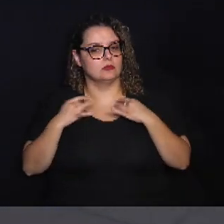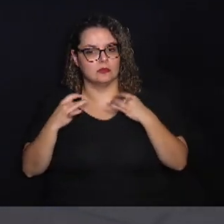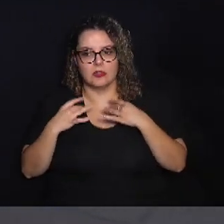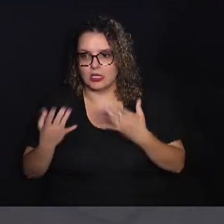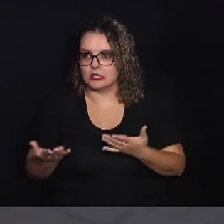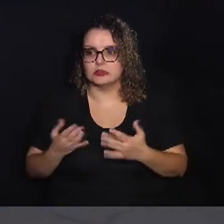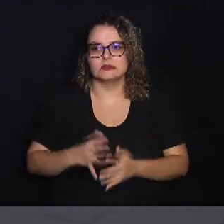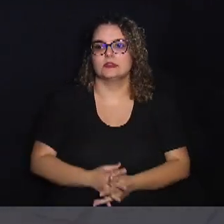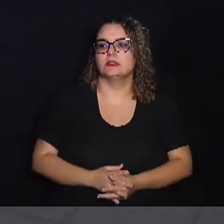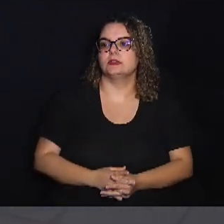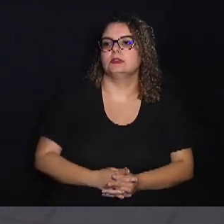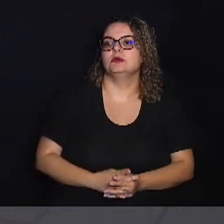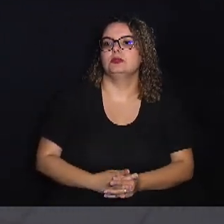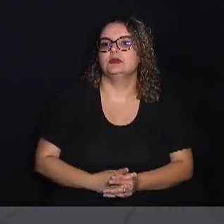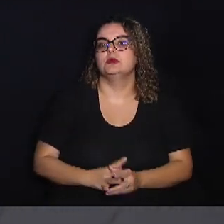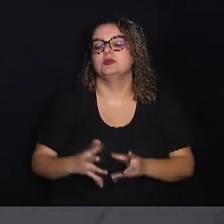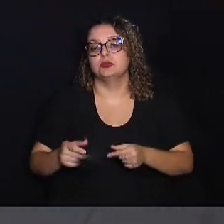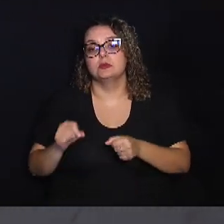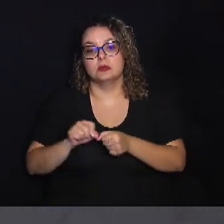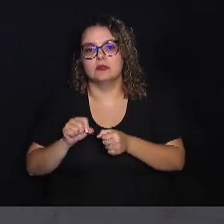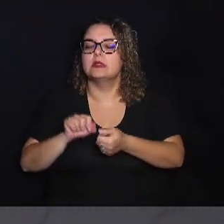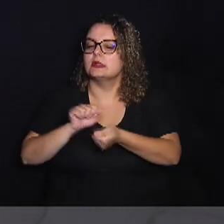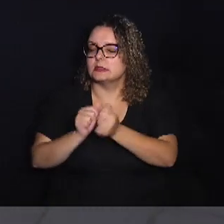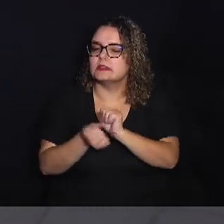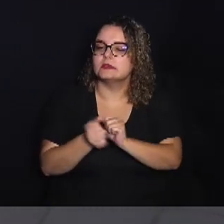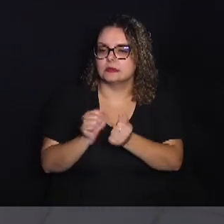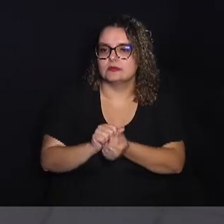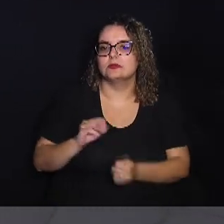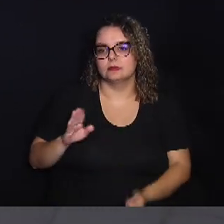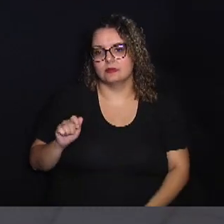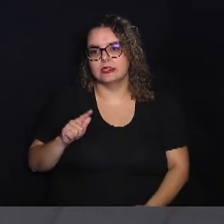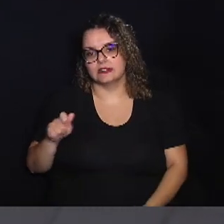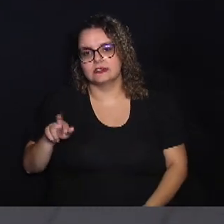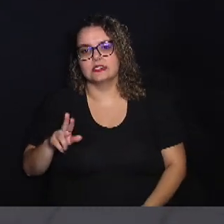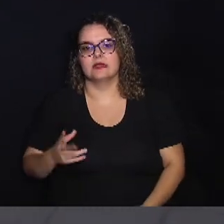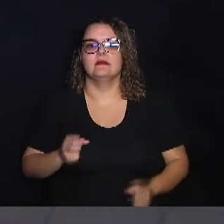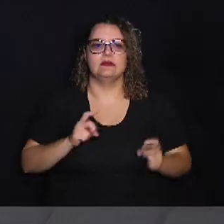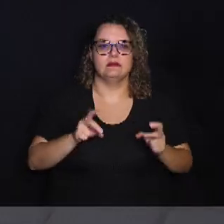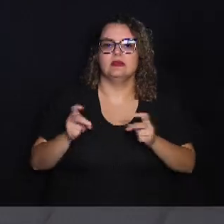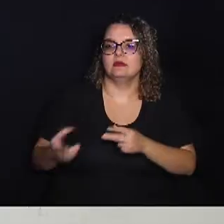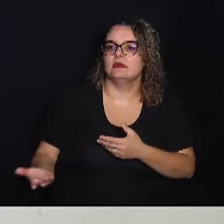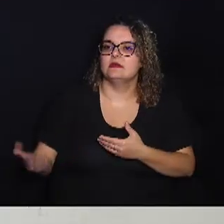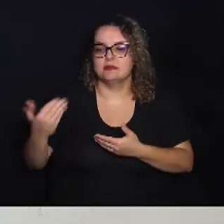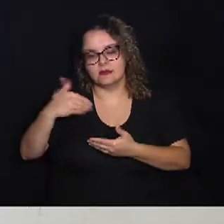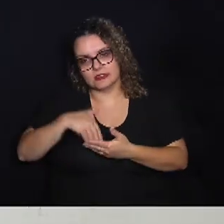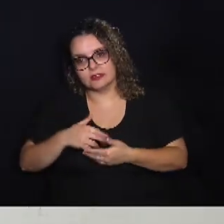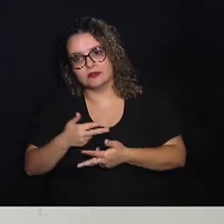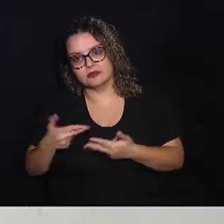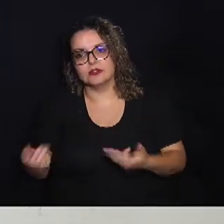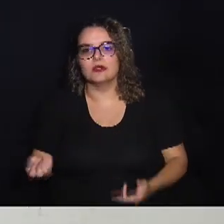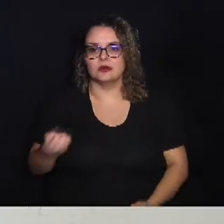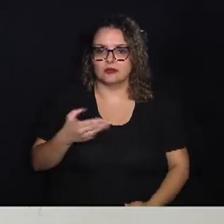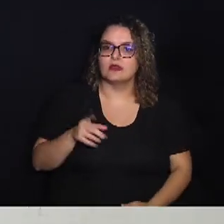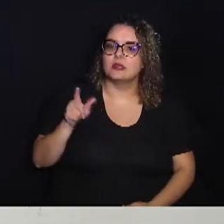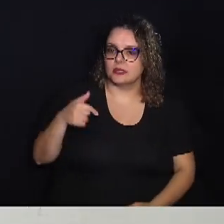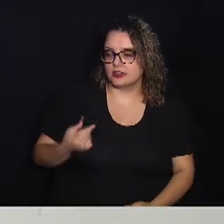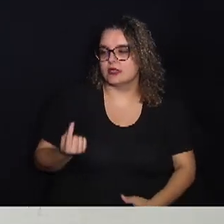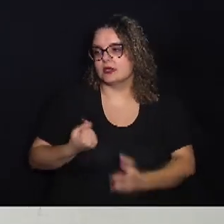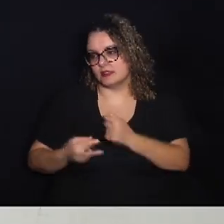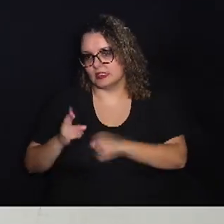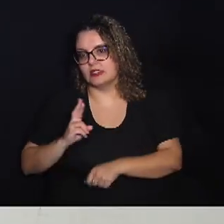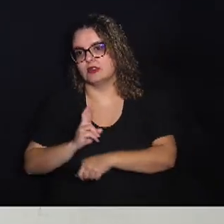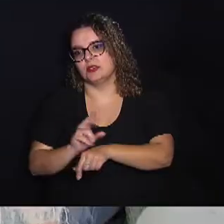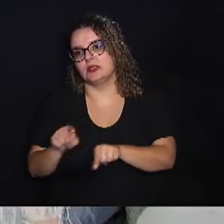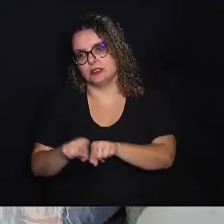estar fazendo aquela reformulação do bazar, né? Então, vai vendendo, vai entrando coisas novas e é uma das fontes de renda